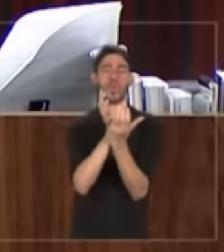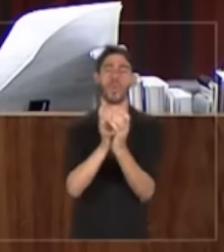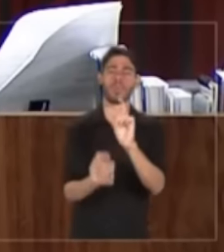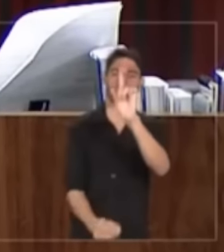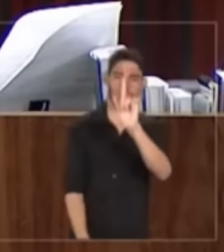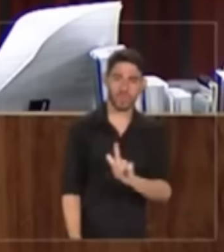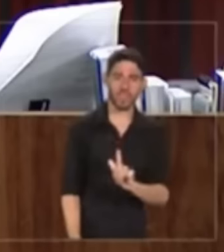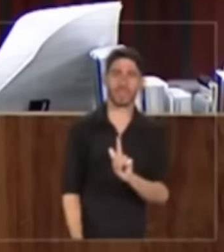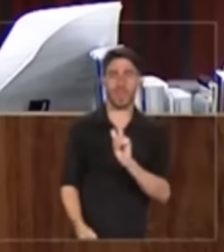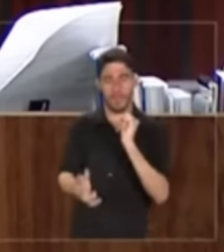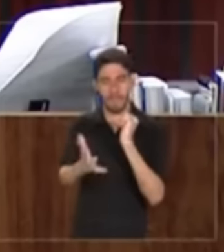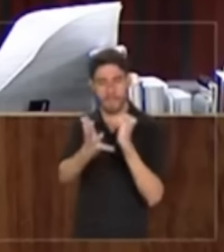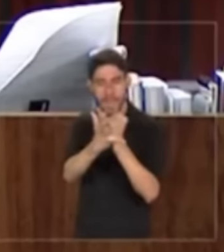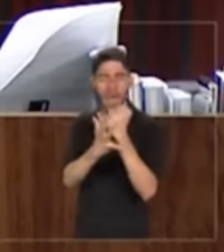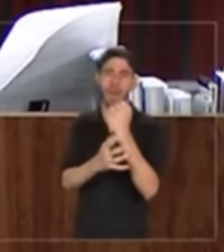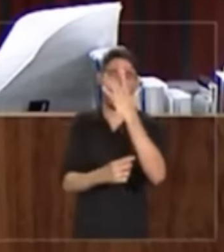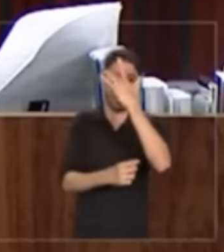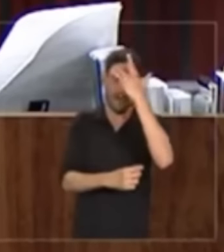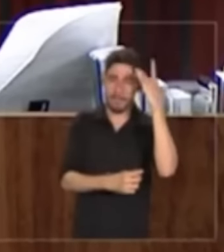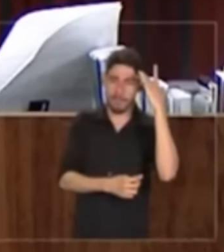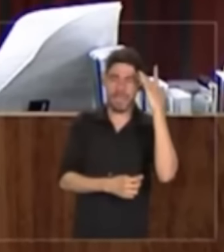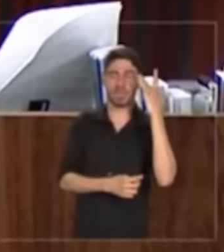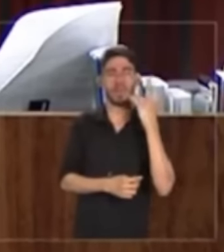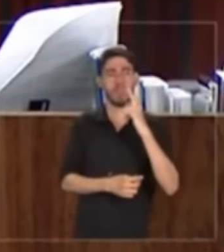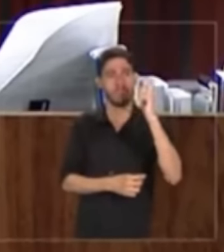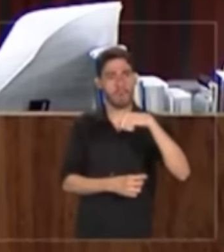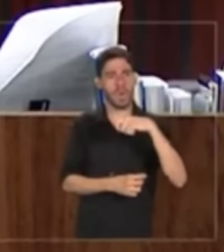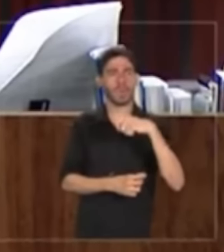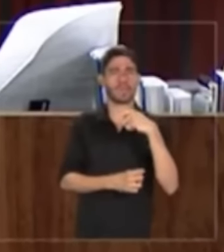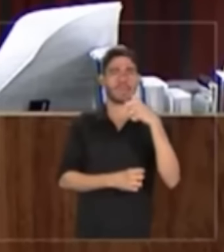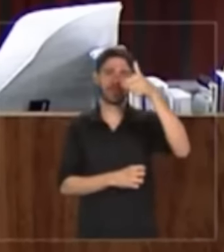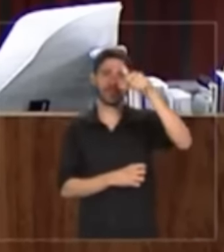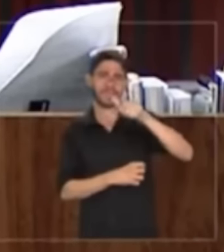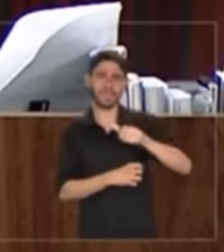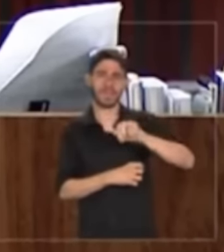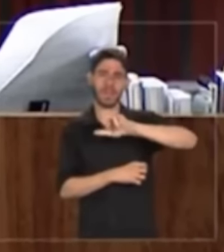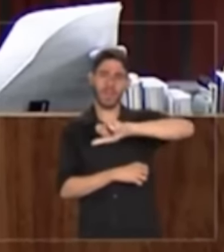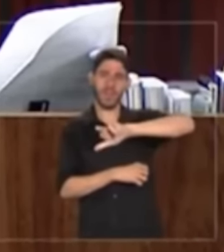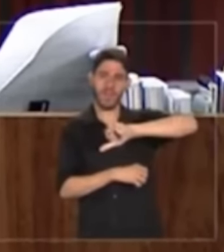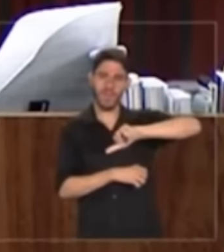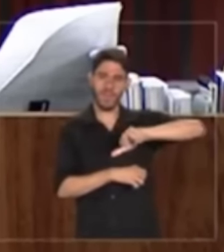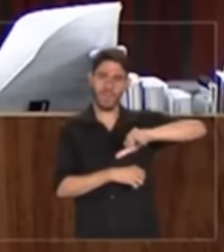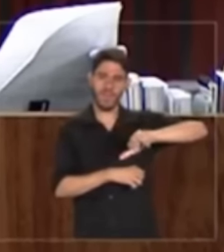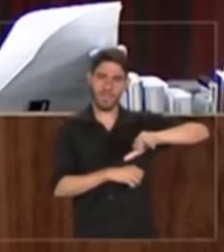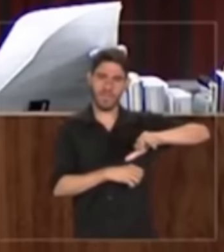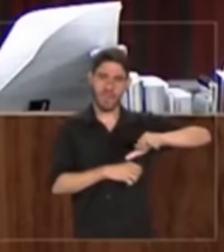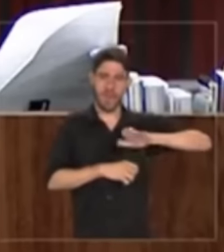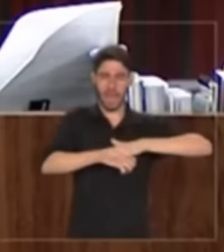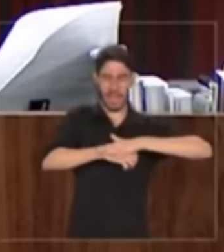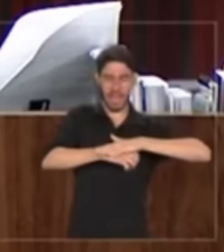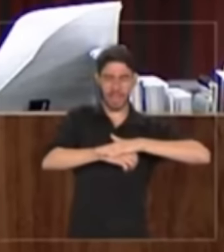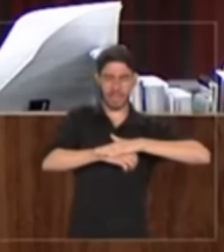gestão O Legado de uma pessoa pode ser medido por vários fatores por